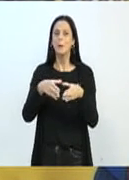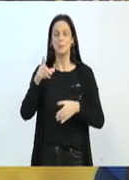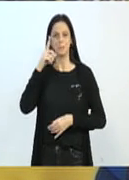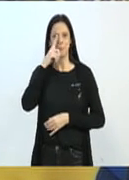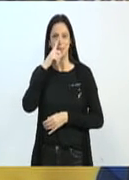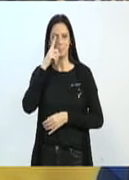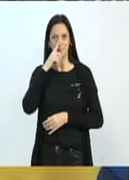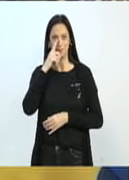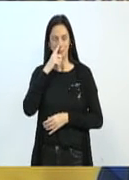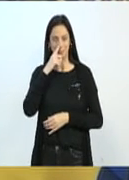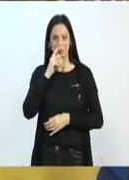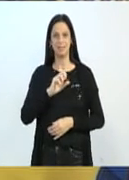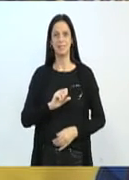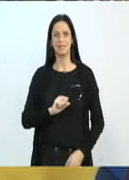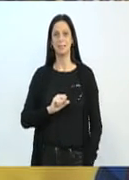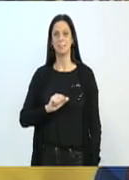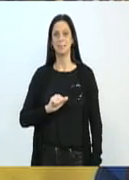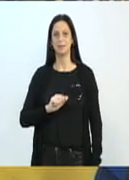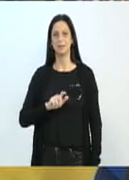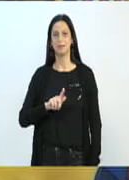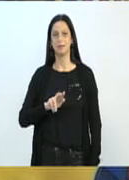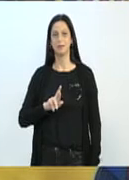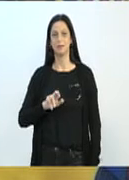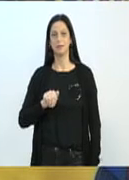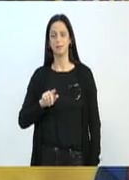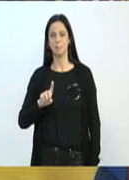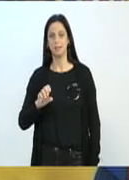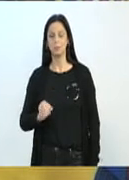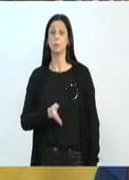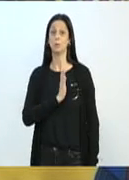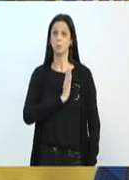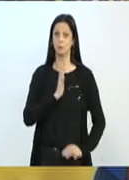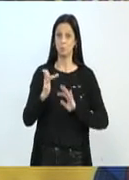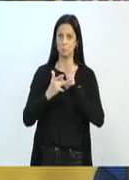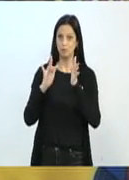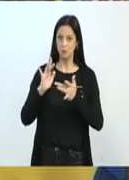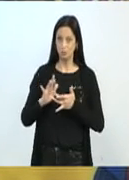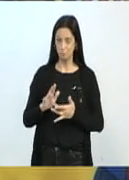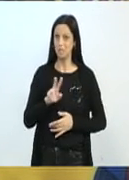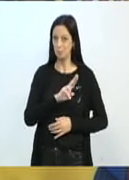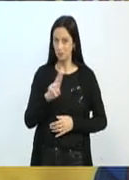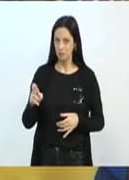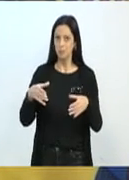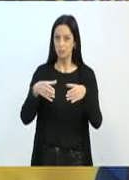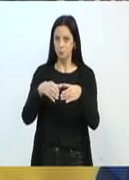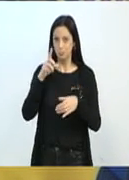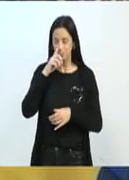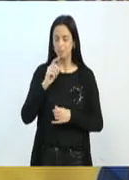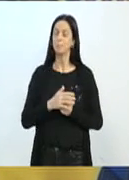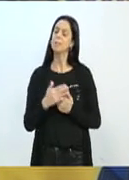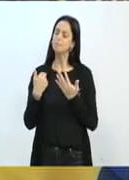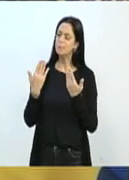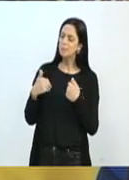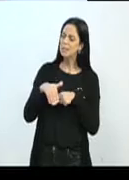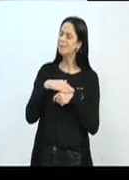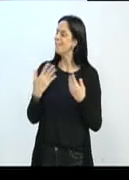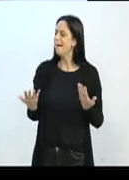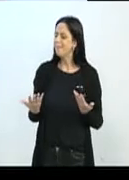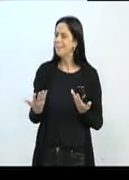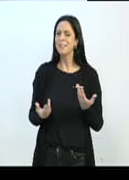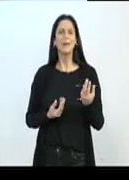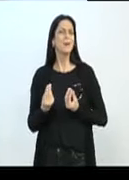Sagrado Coração de Jesus pude conversar com as mães ver como estão os preparativos